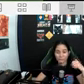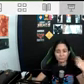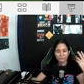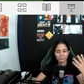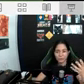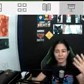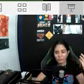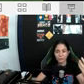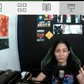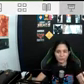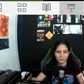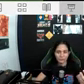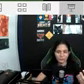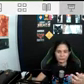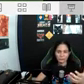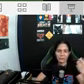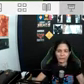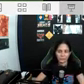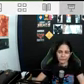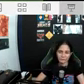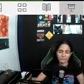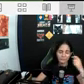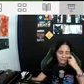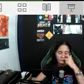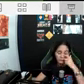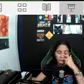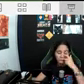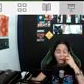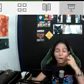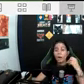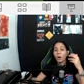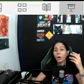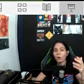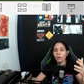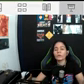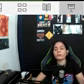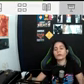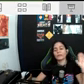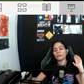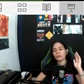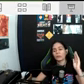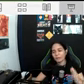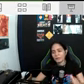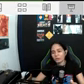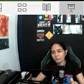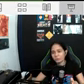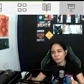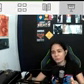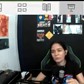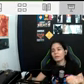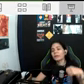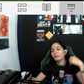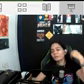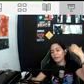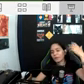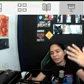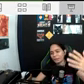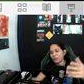em Patos, né? No mesmo dia, fazendo a coleta de manhã cedo. Ou eu faria uma coleta aqui em João